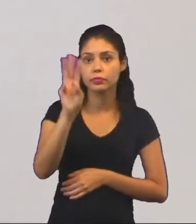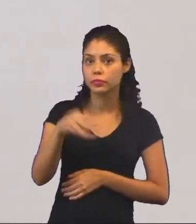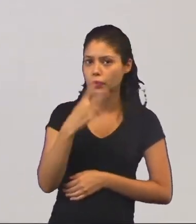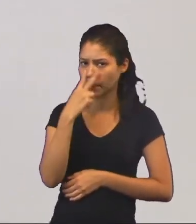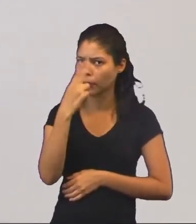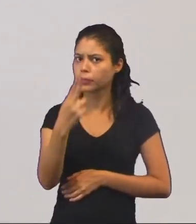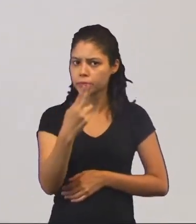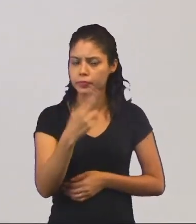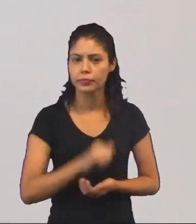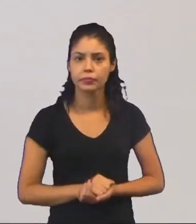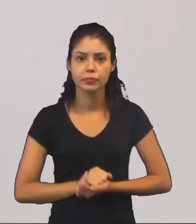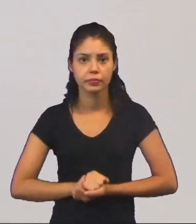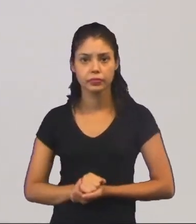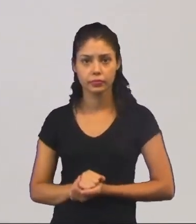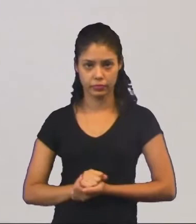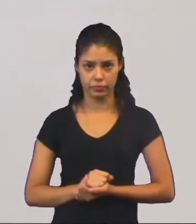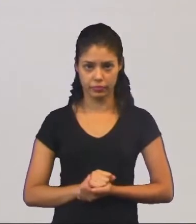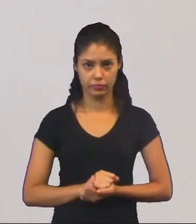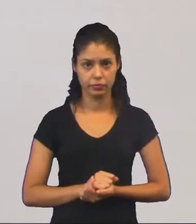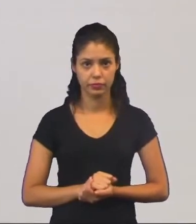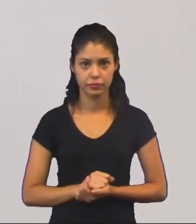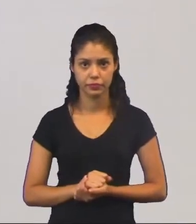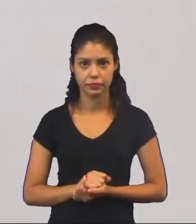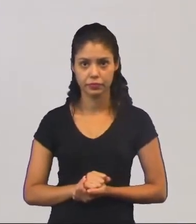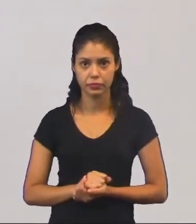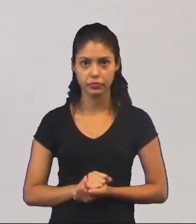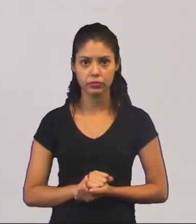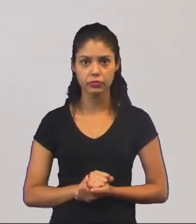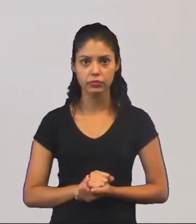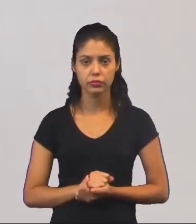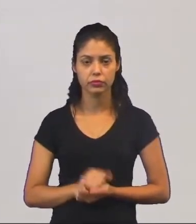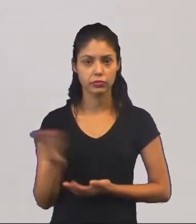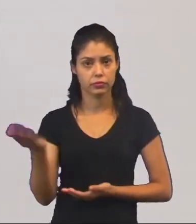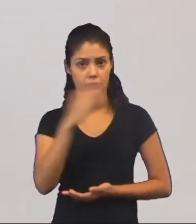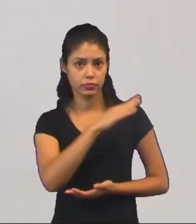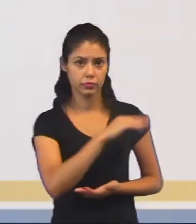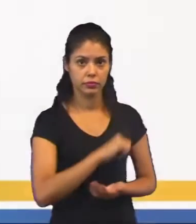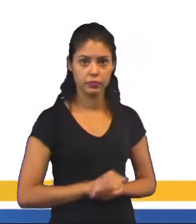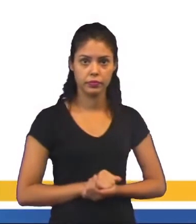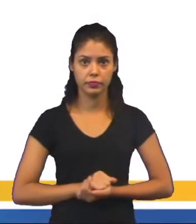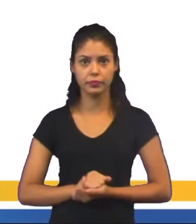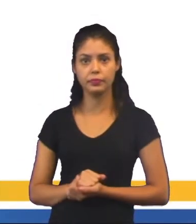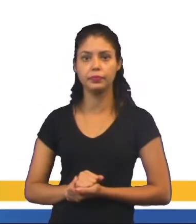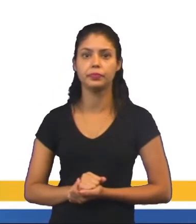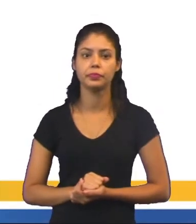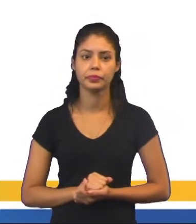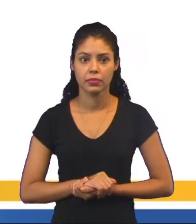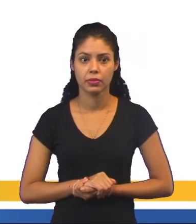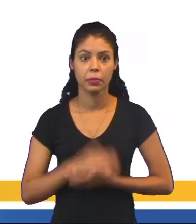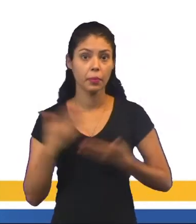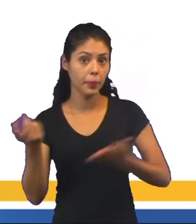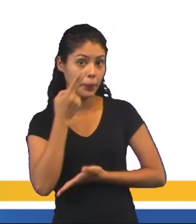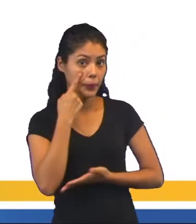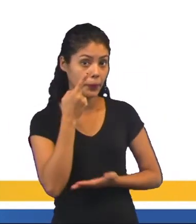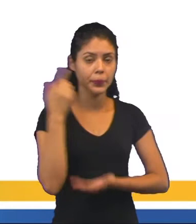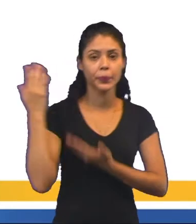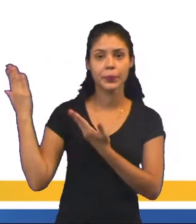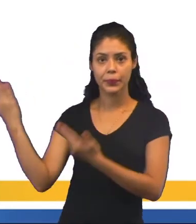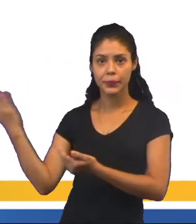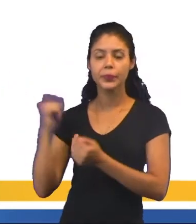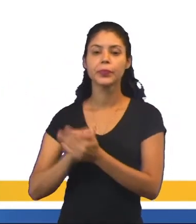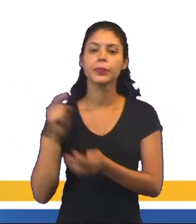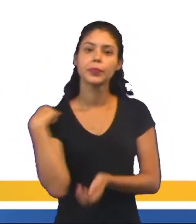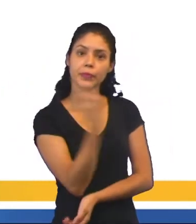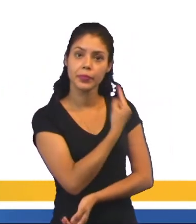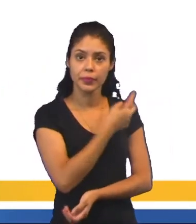vai aparecer. Então, vamos lá. Então, olha só, pessoal. A